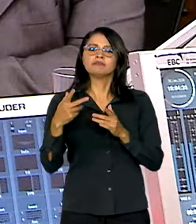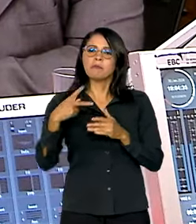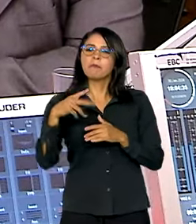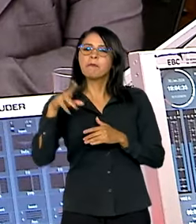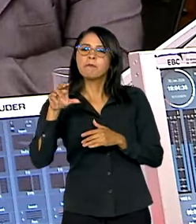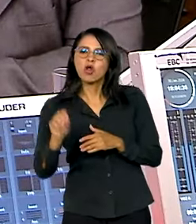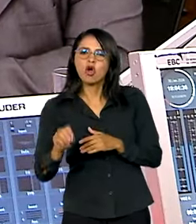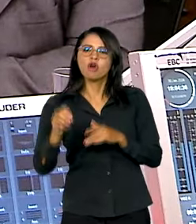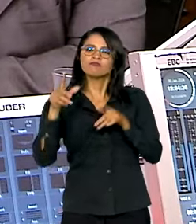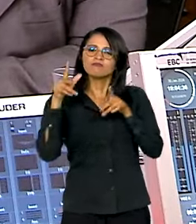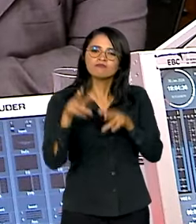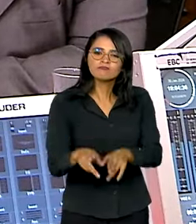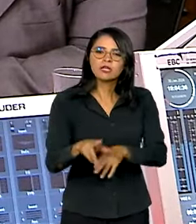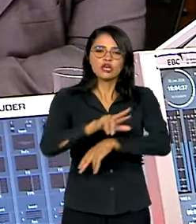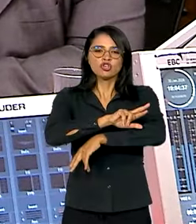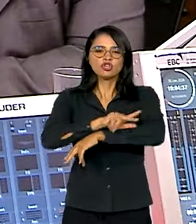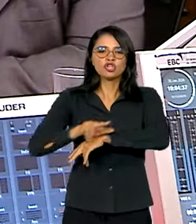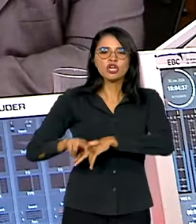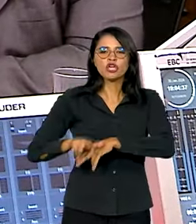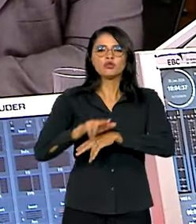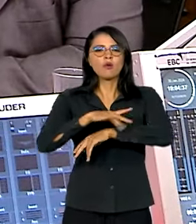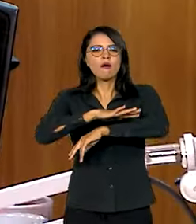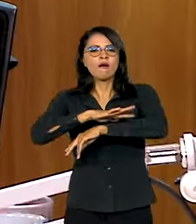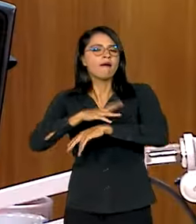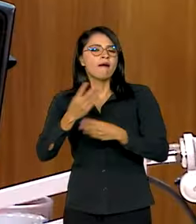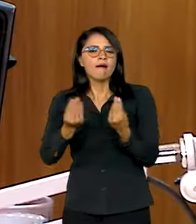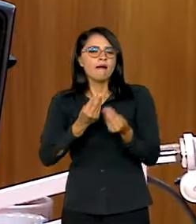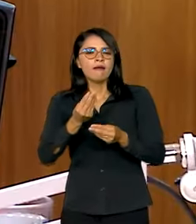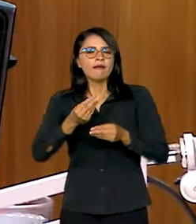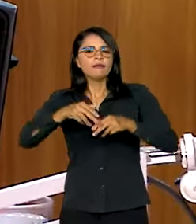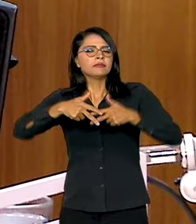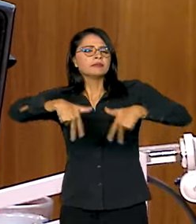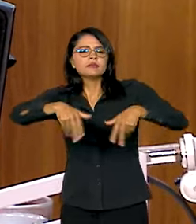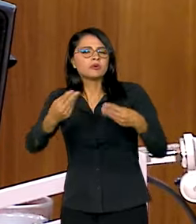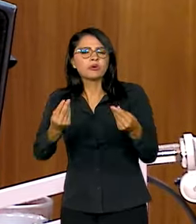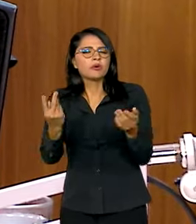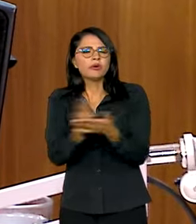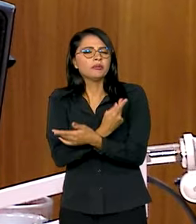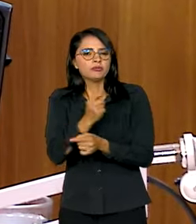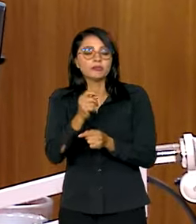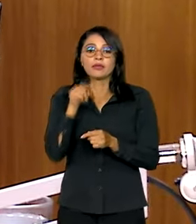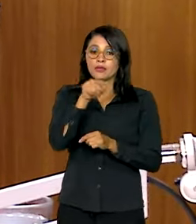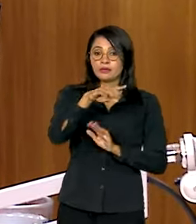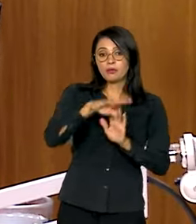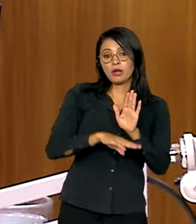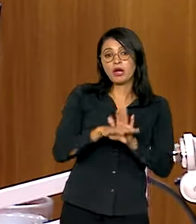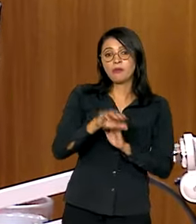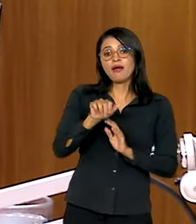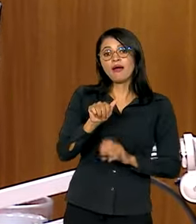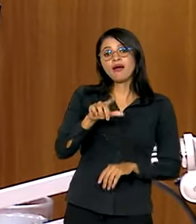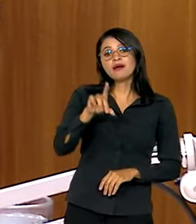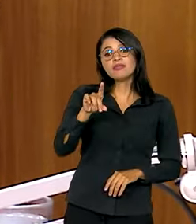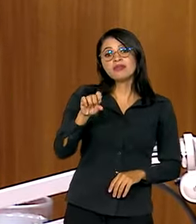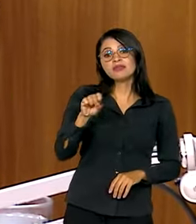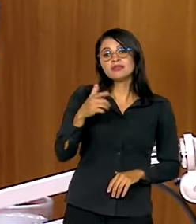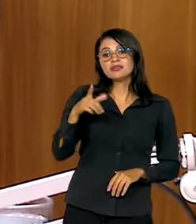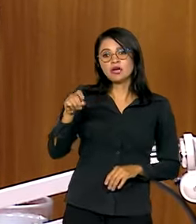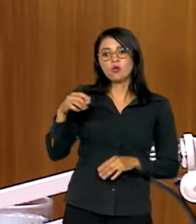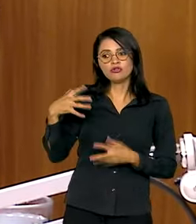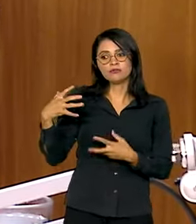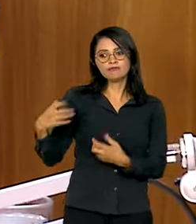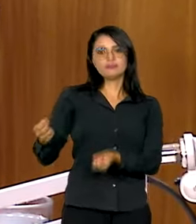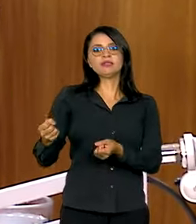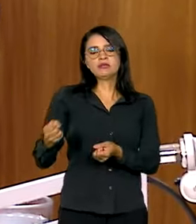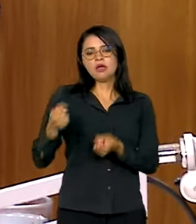A senhora pode explicar para a gente como é que funciona esse programa? Esse programa é de adesão, né? Ele não é igual